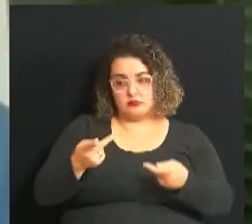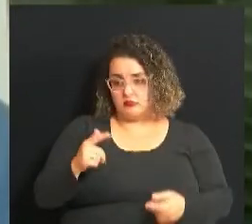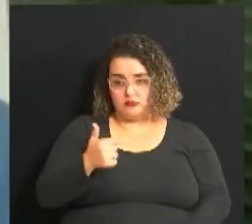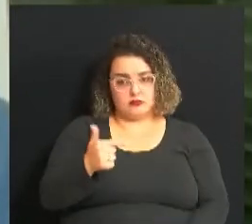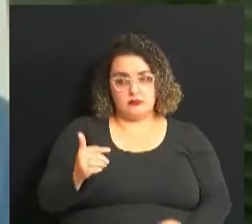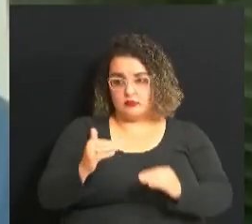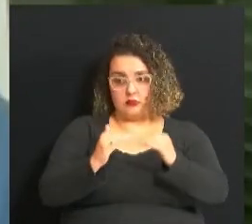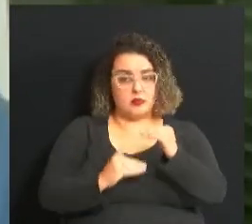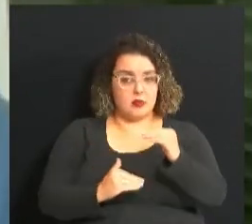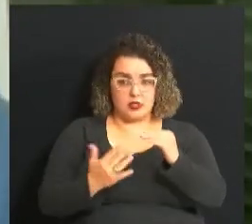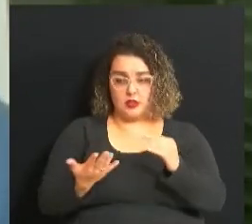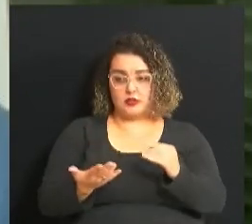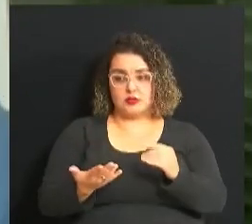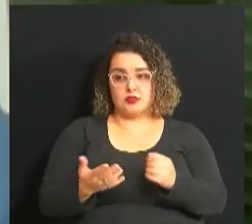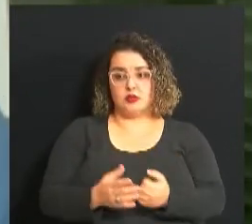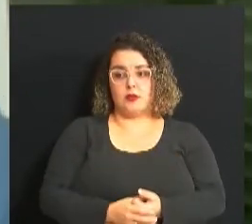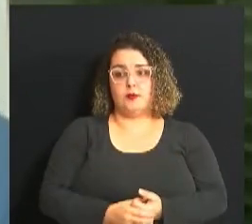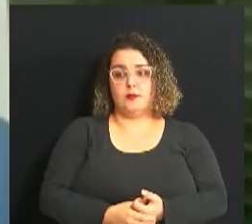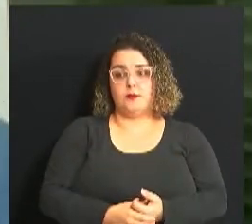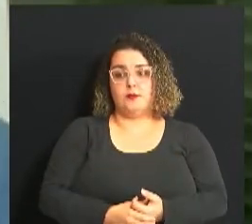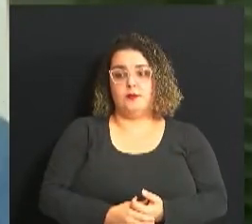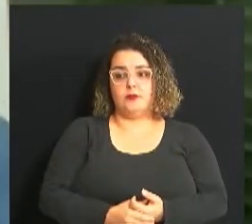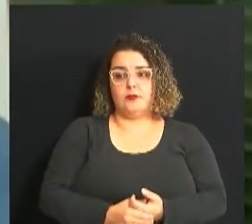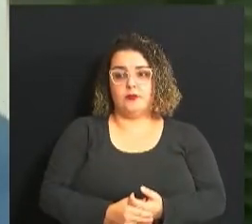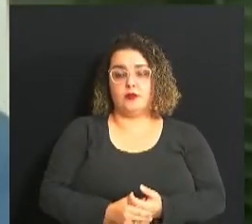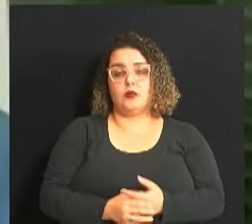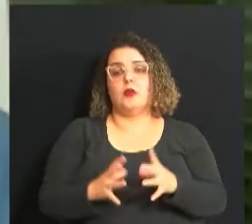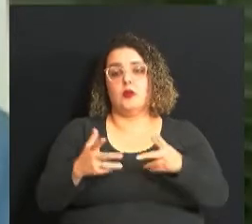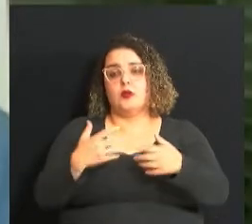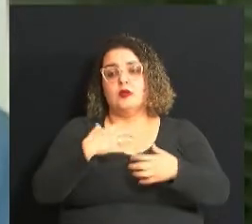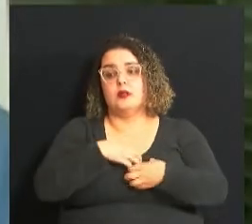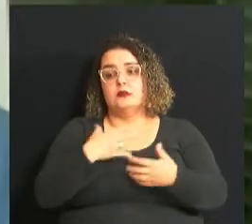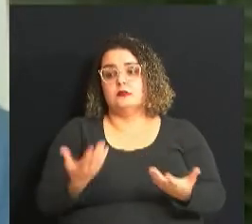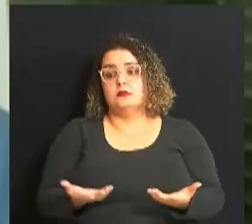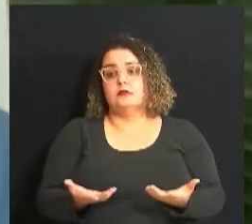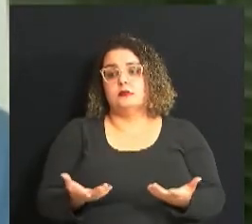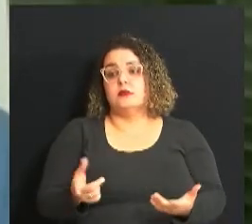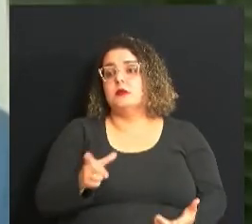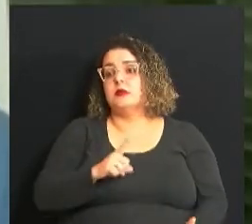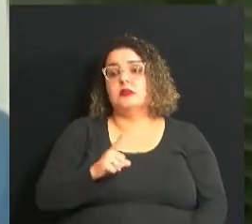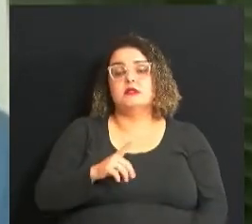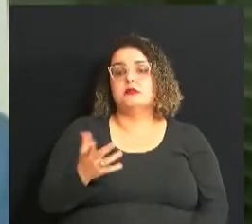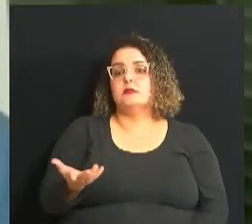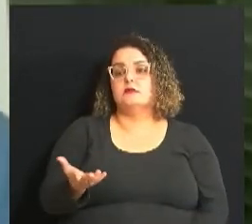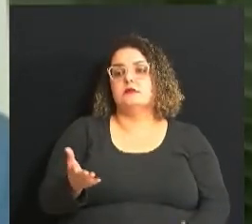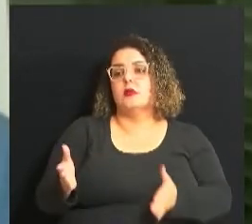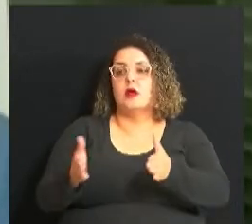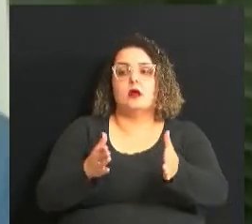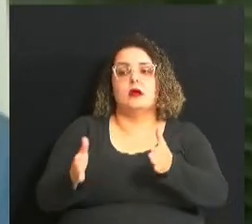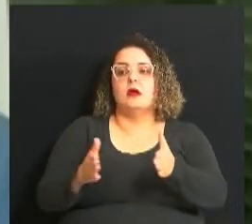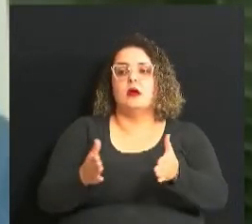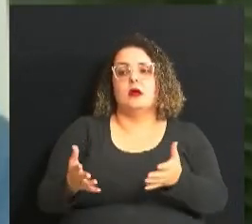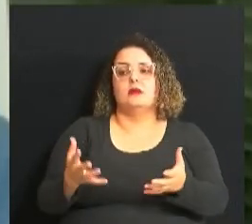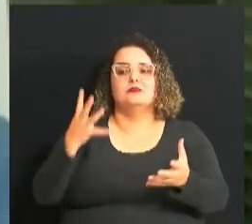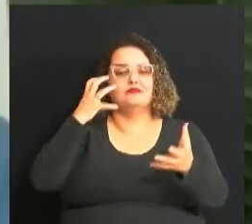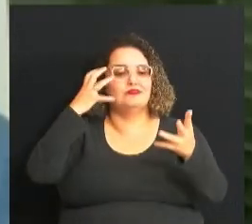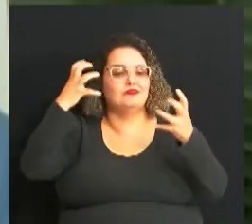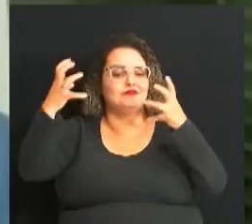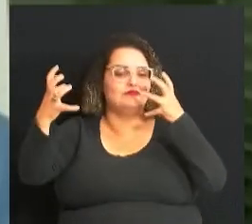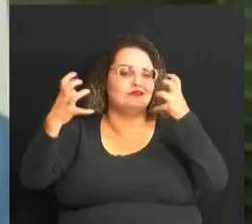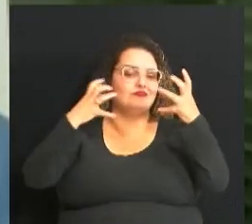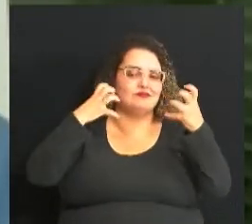baixa. Então, são indivíduos que têm todos os sintomas, mas eles estão passando por uma época de estresse, estão